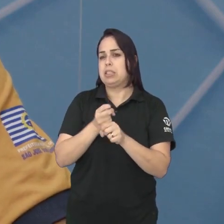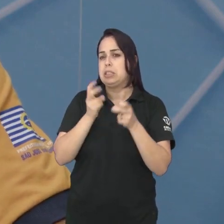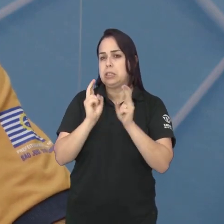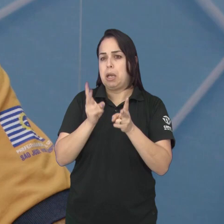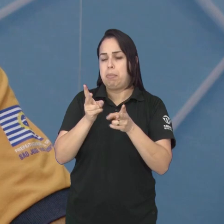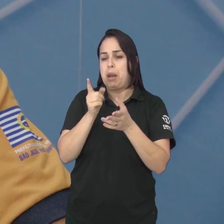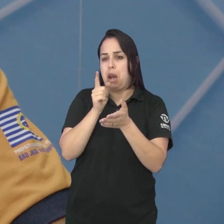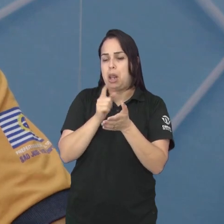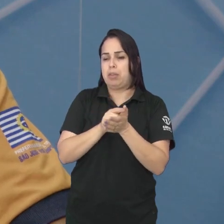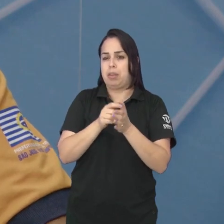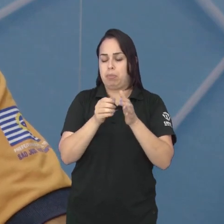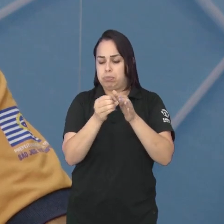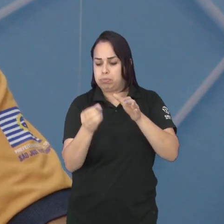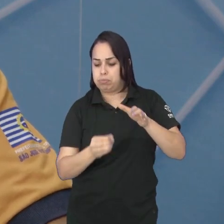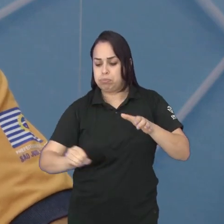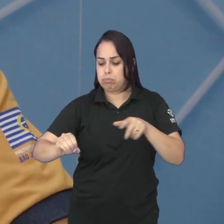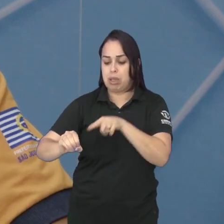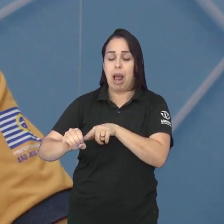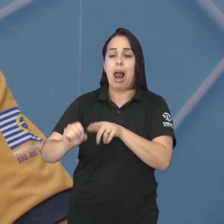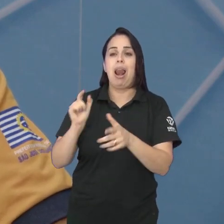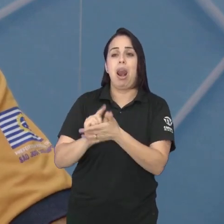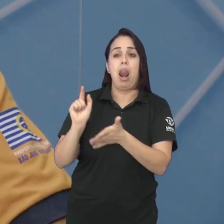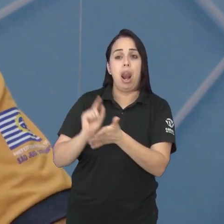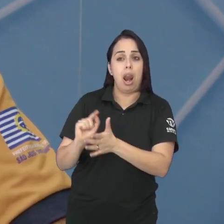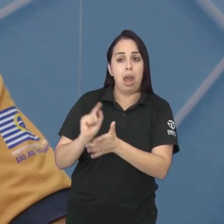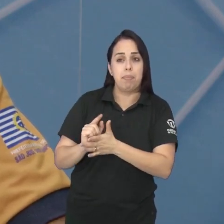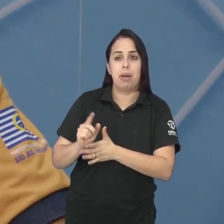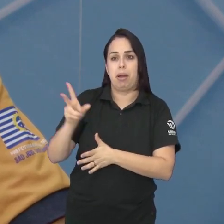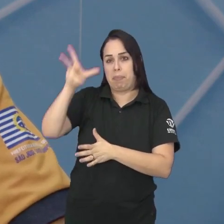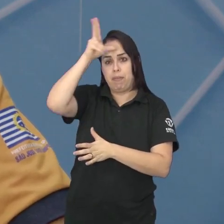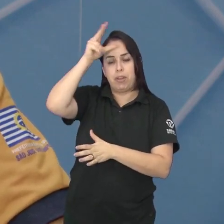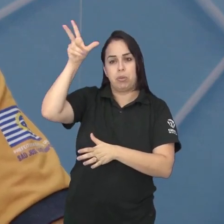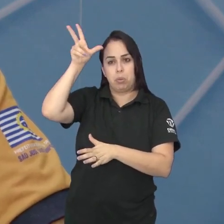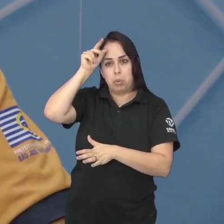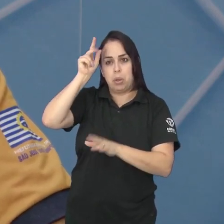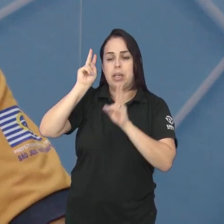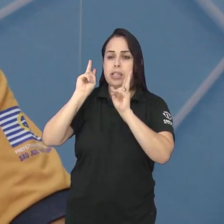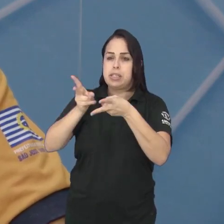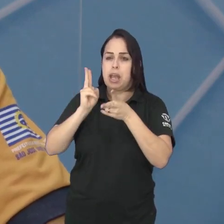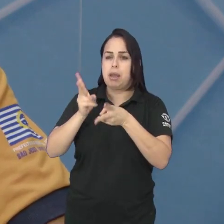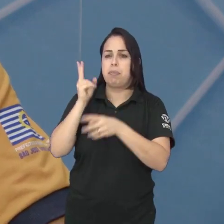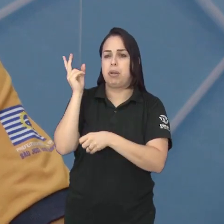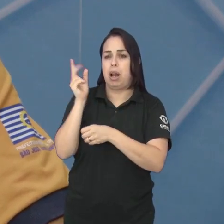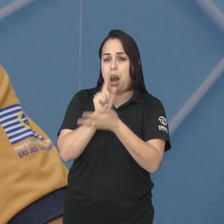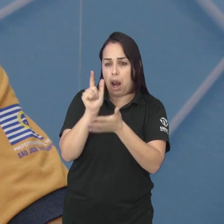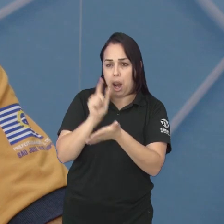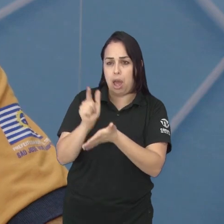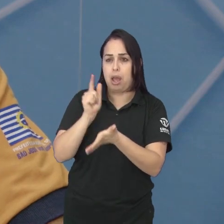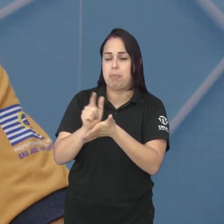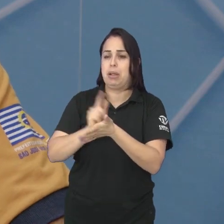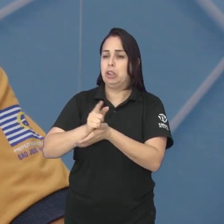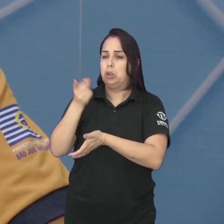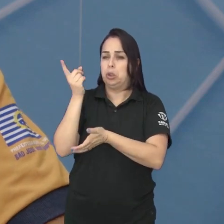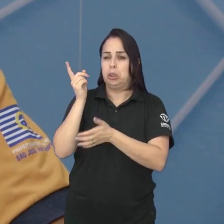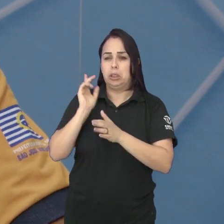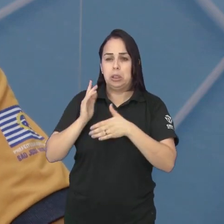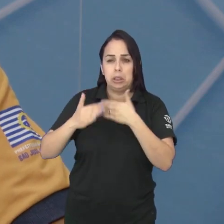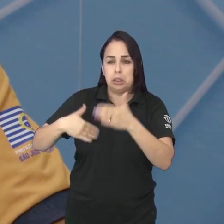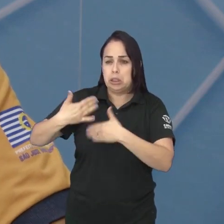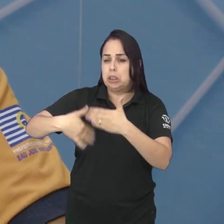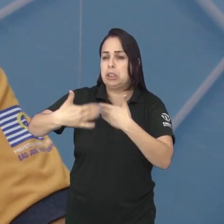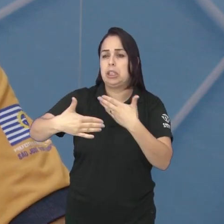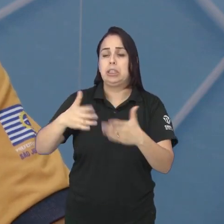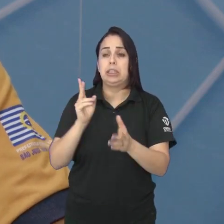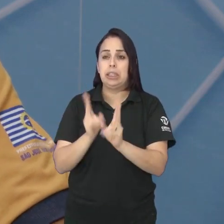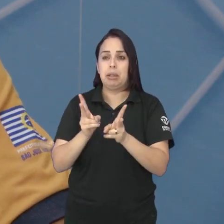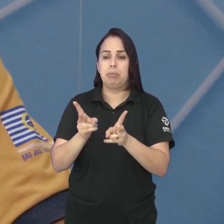as limpezas, são feitas as limpezas, a Secretaria de Serviços Municipais aqui da cidade, todos os anos também tem esse trabalho rotineiro, né, de fazer a